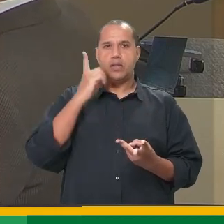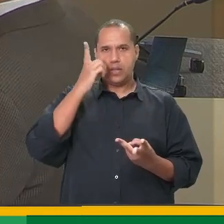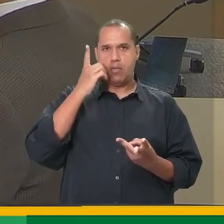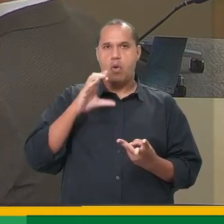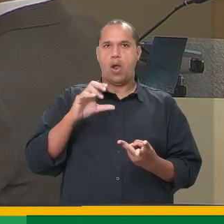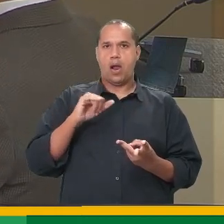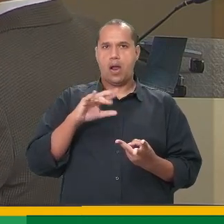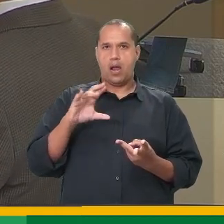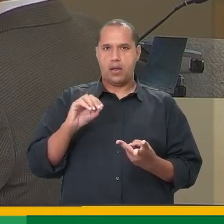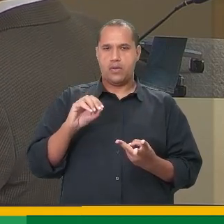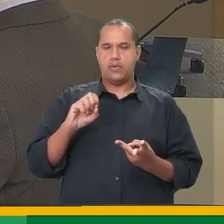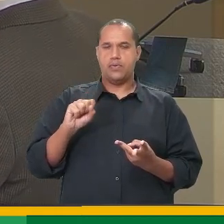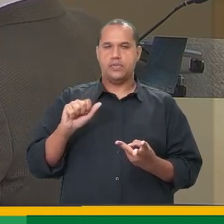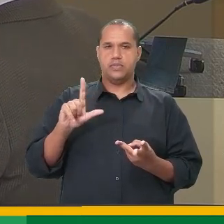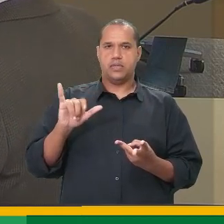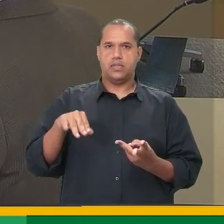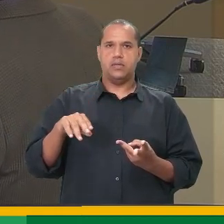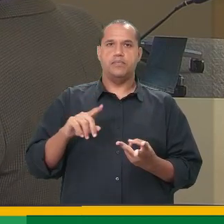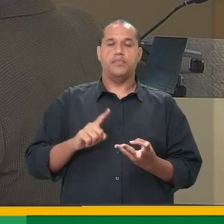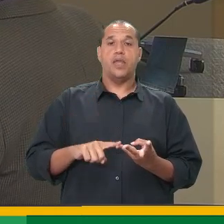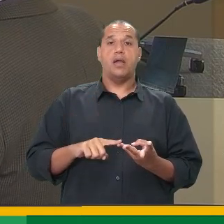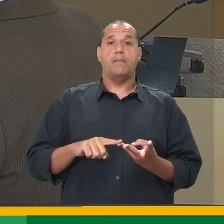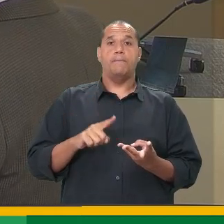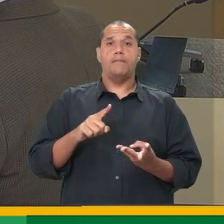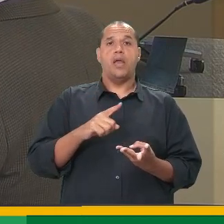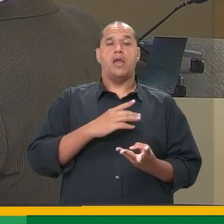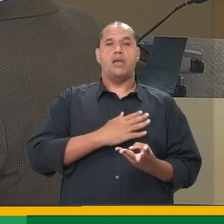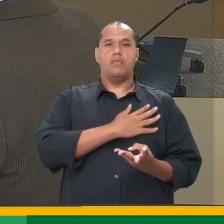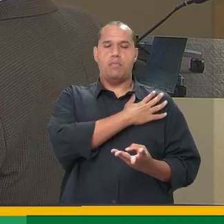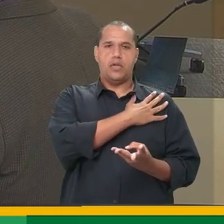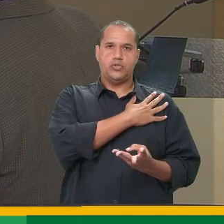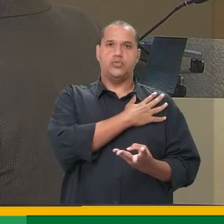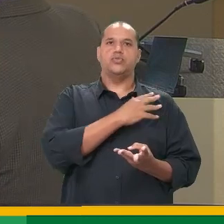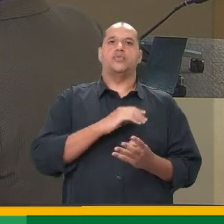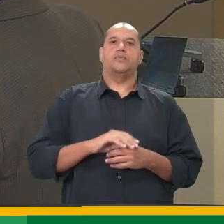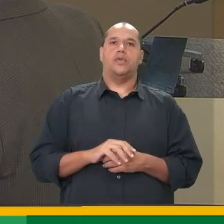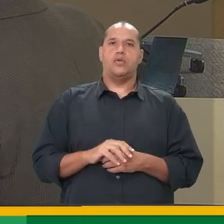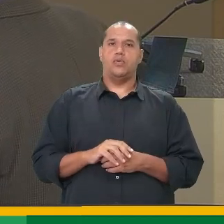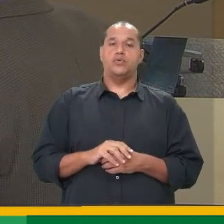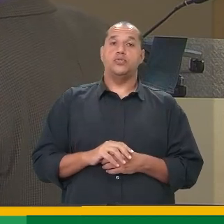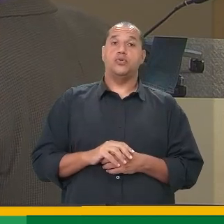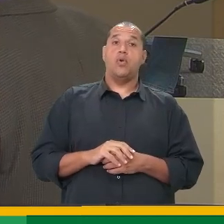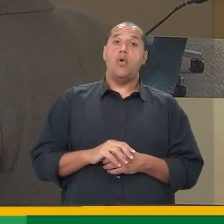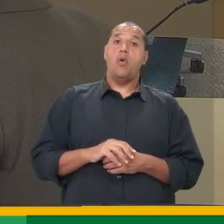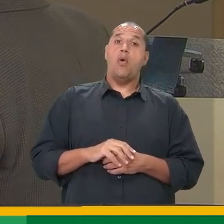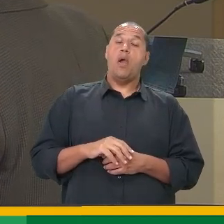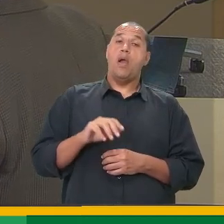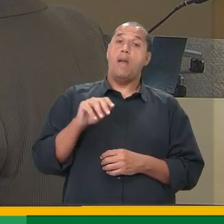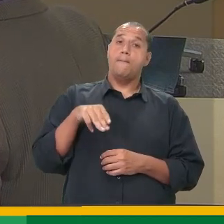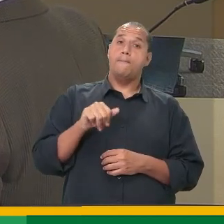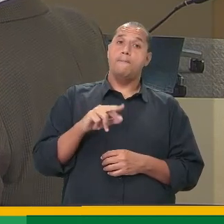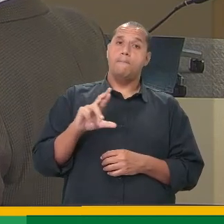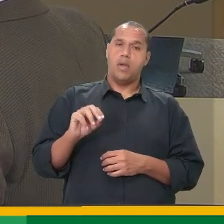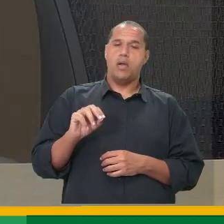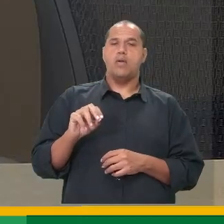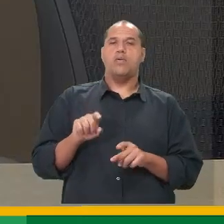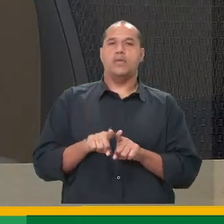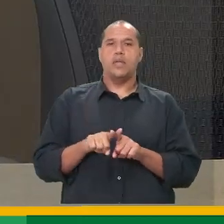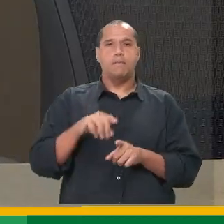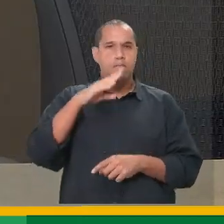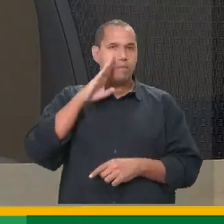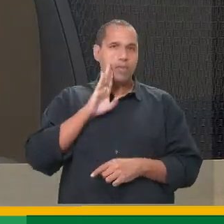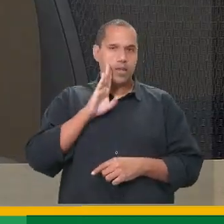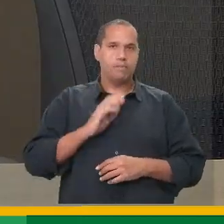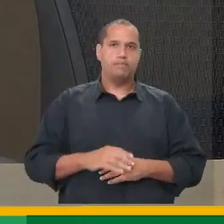Deputado Major Araújo Deputado Mauro ru e deputada Bia de Lima mais alguém quer pedir vistas